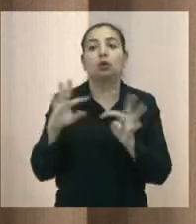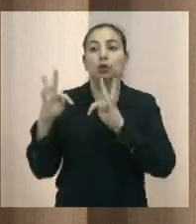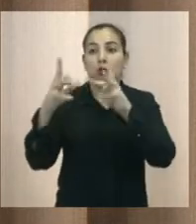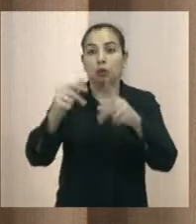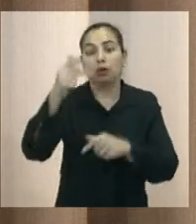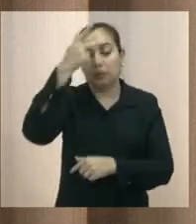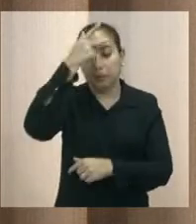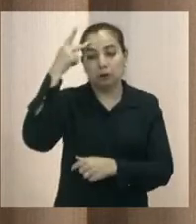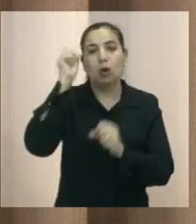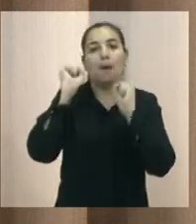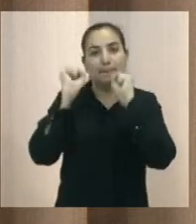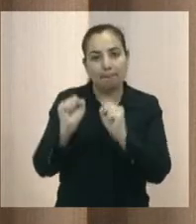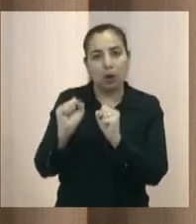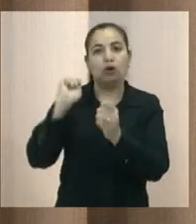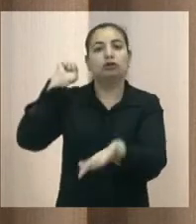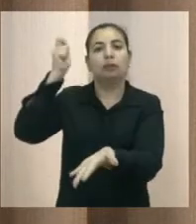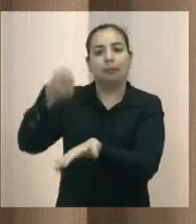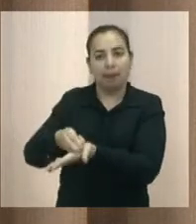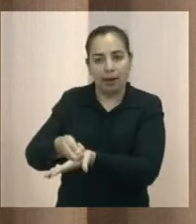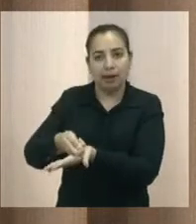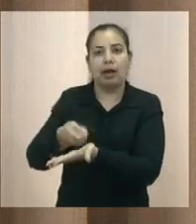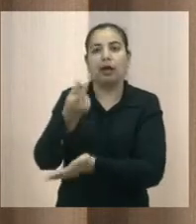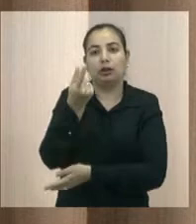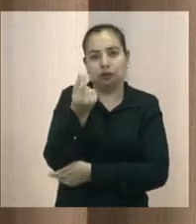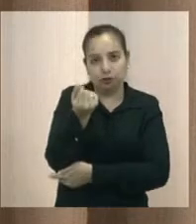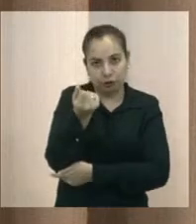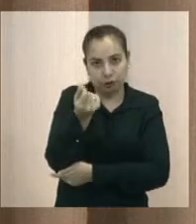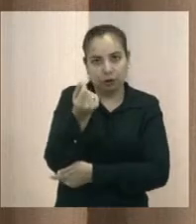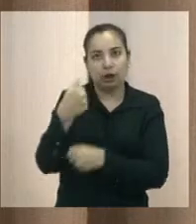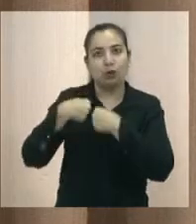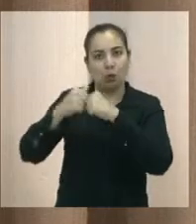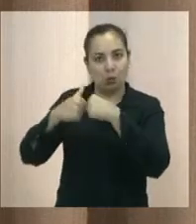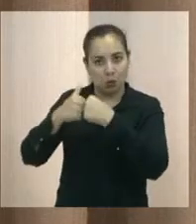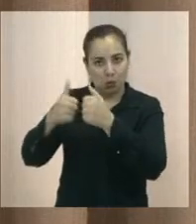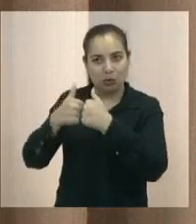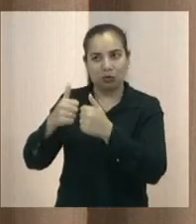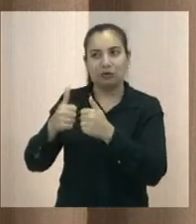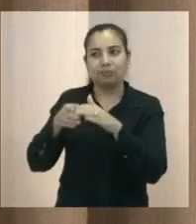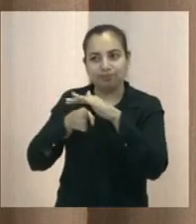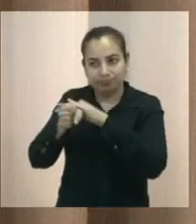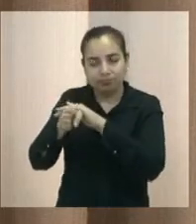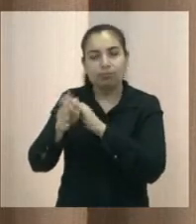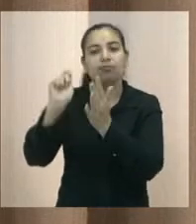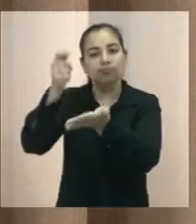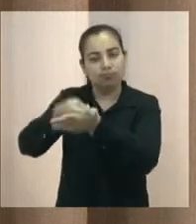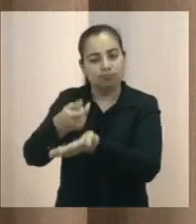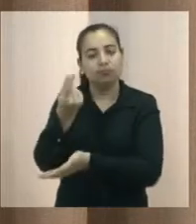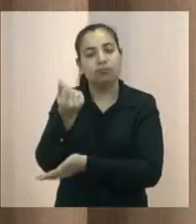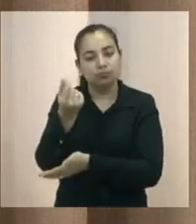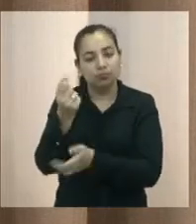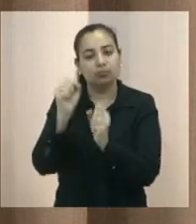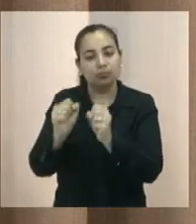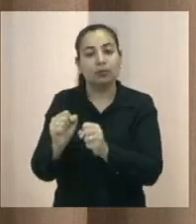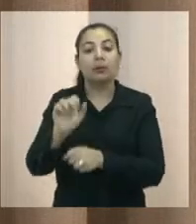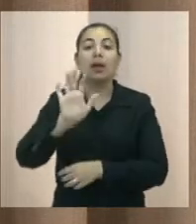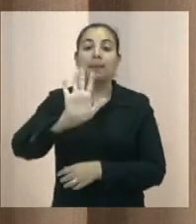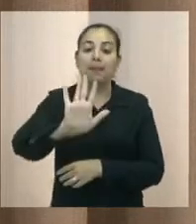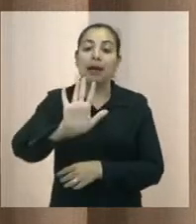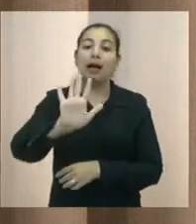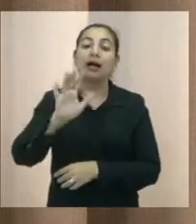os passageiros poderiam pagar a passagem com dinheiro. Porém, né, mesmo com o compromisso assumido, a gente ainda vê o